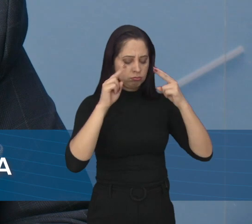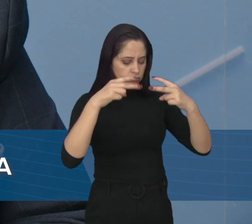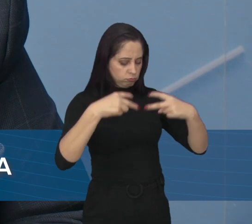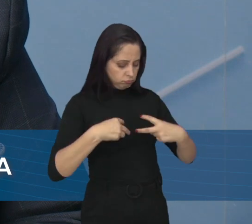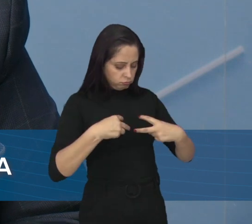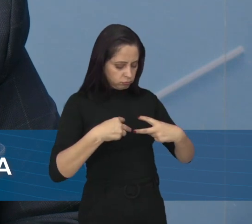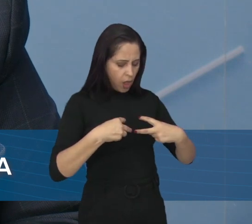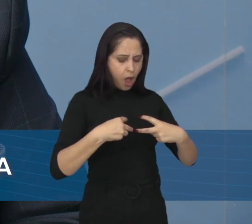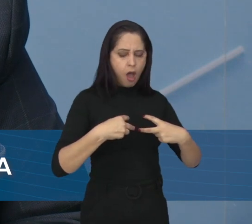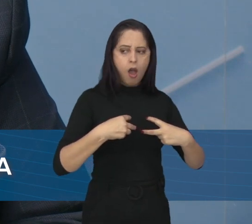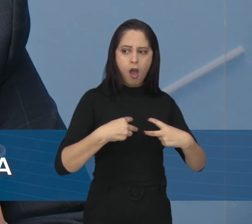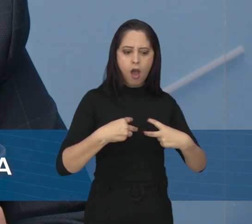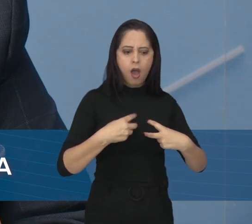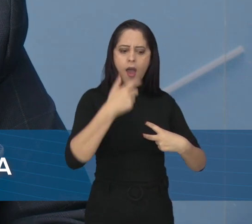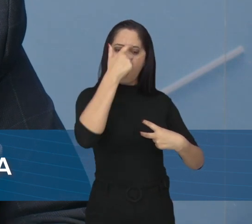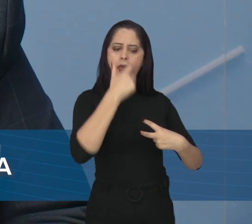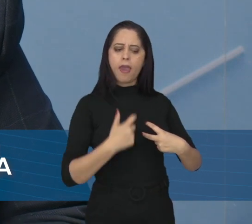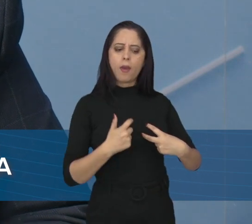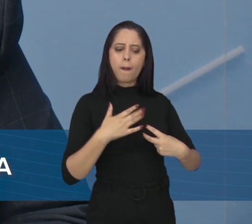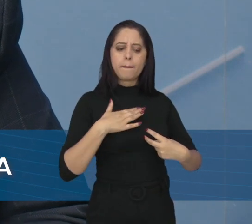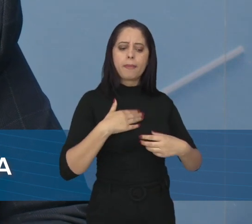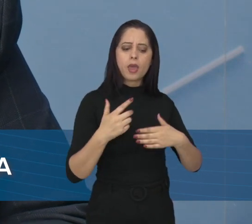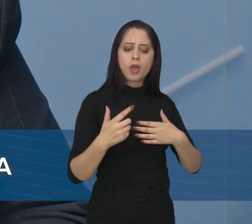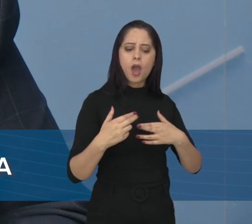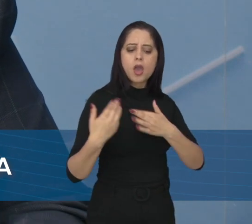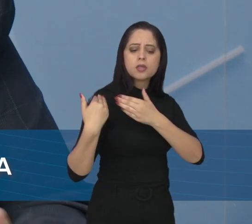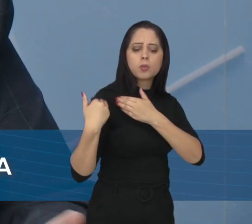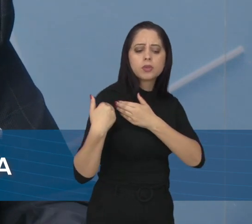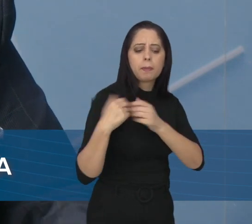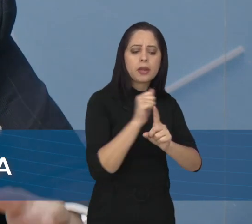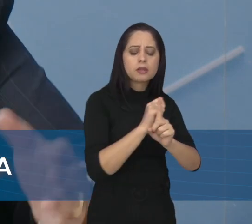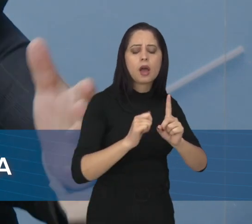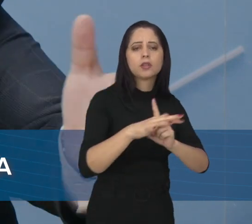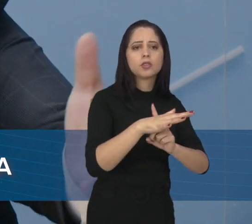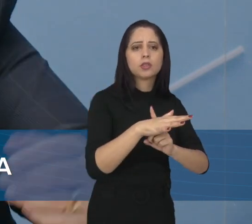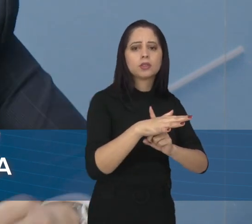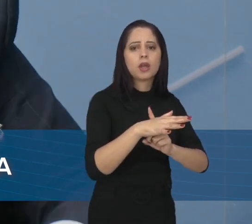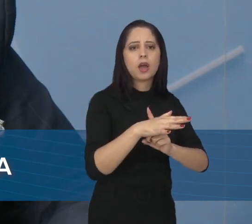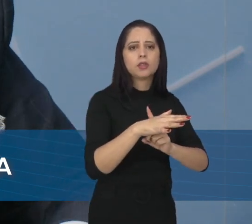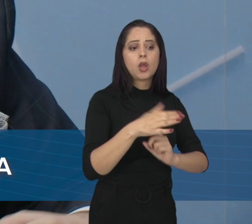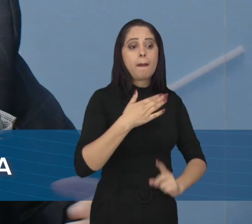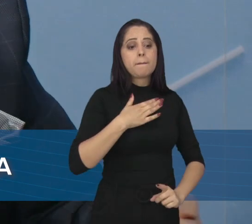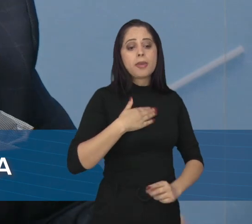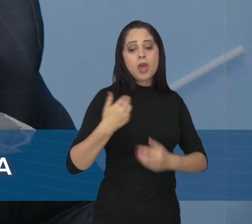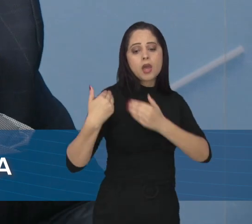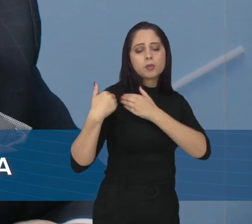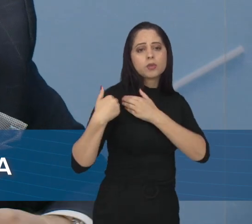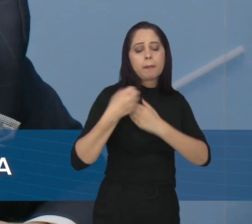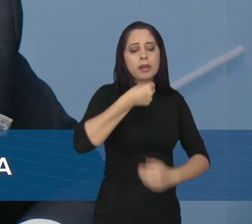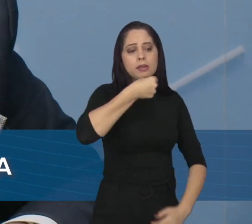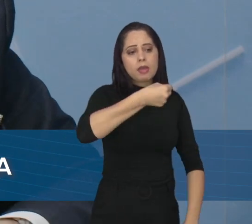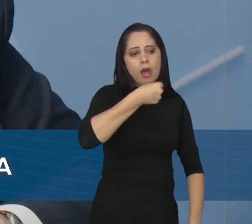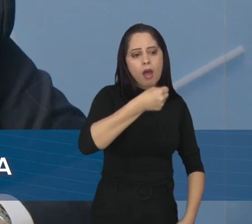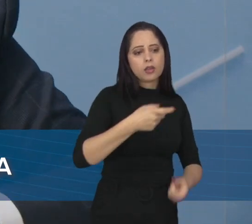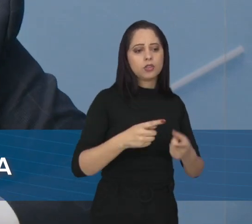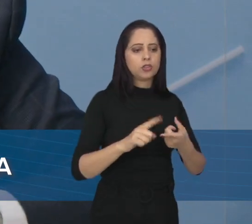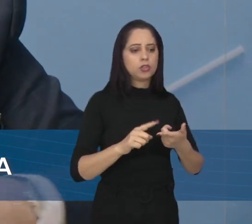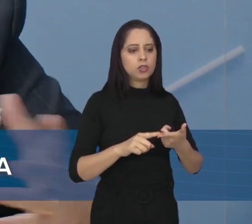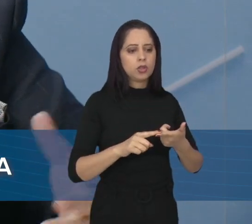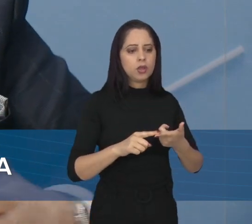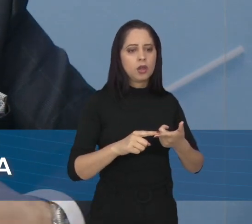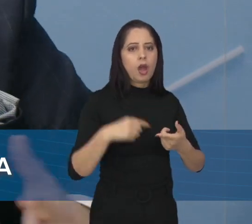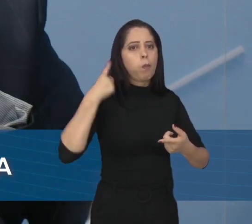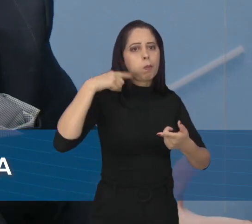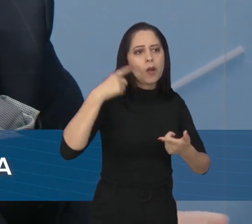né? Qual é o meu papel na sociedade, qual é o meu papel como terapeuta, como jornalista, como advogado, como